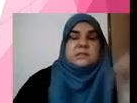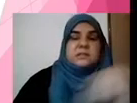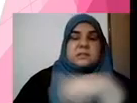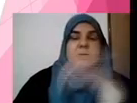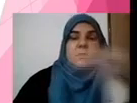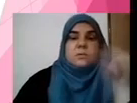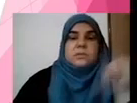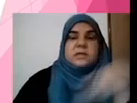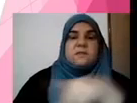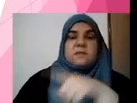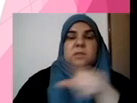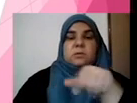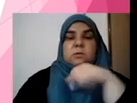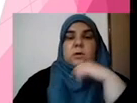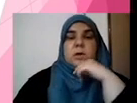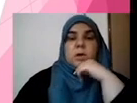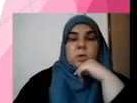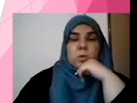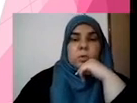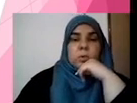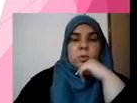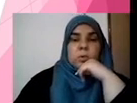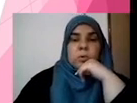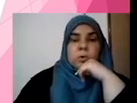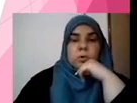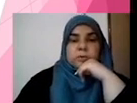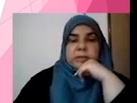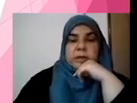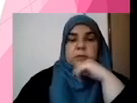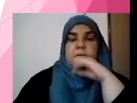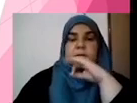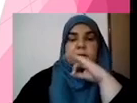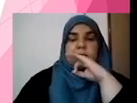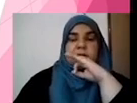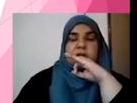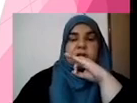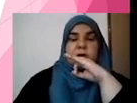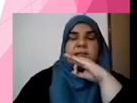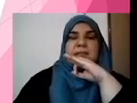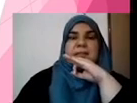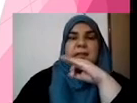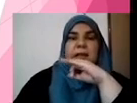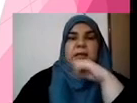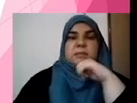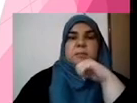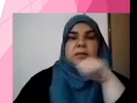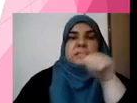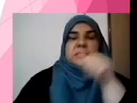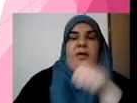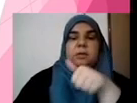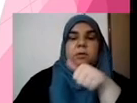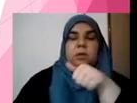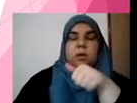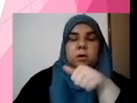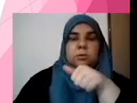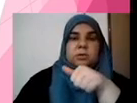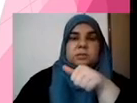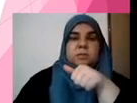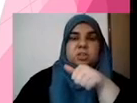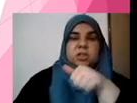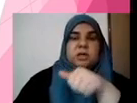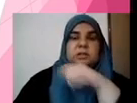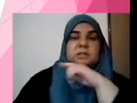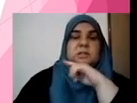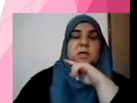está circunscrevendo o triângulo. Então, agora a gente já conhece 3. Baricentro, encontro